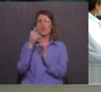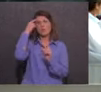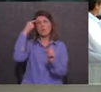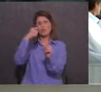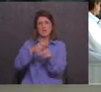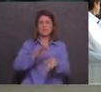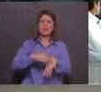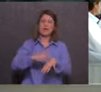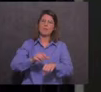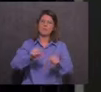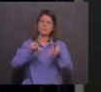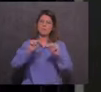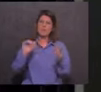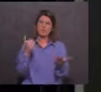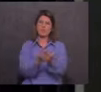perdoados os pecados.